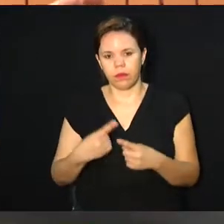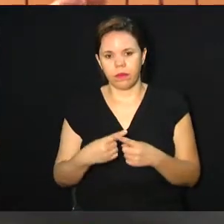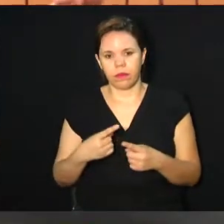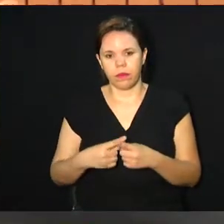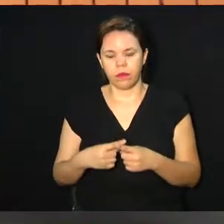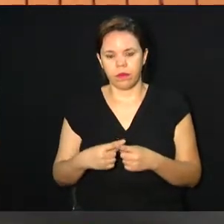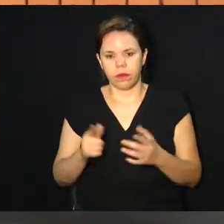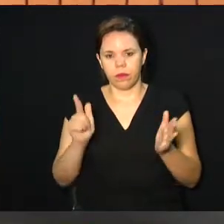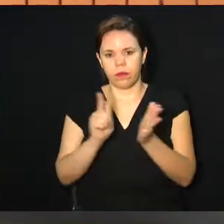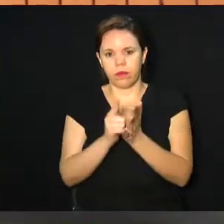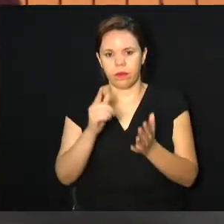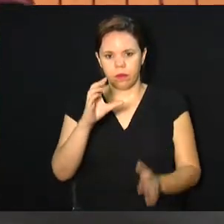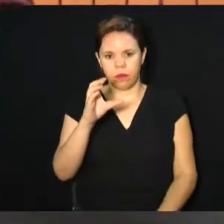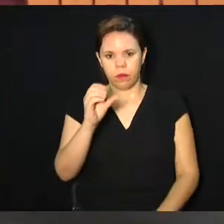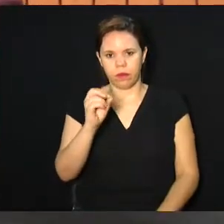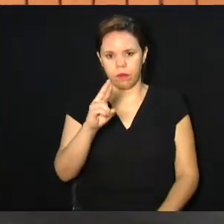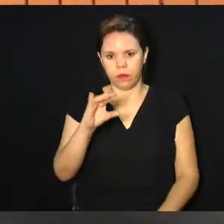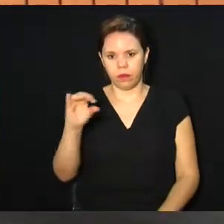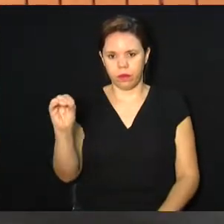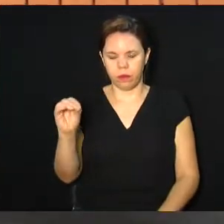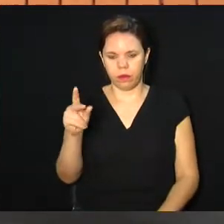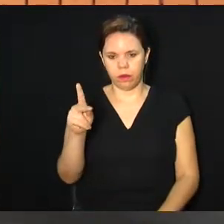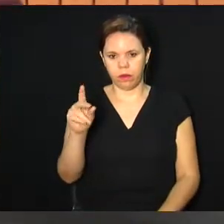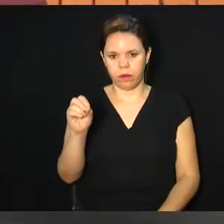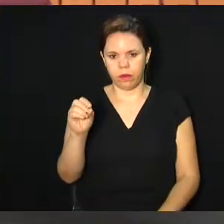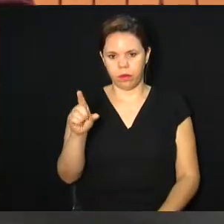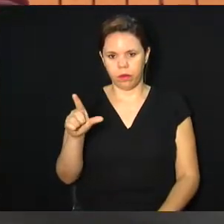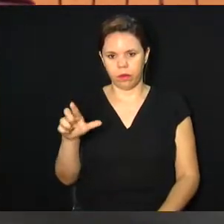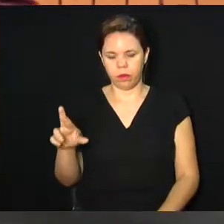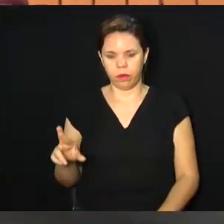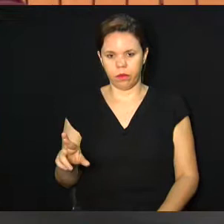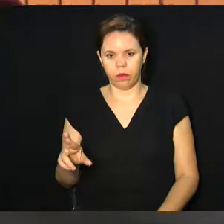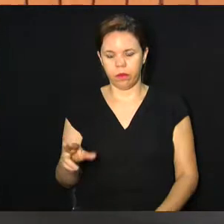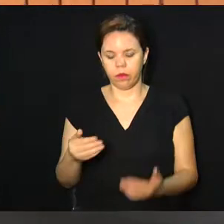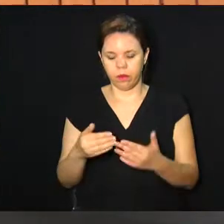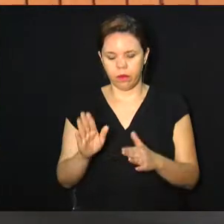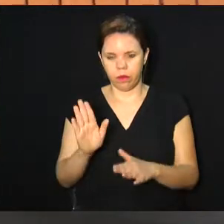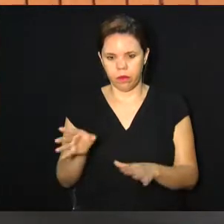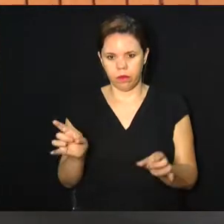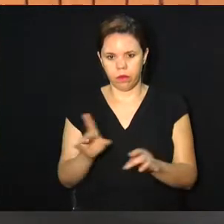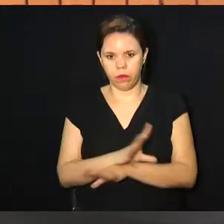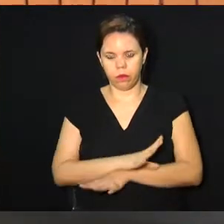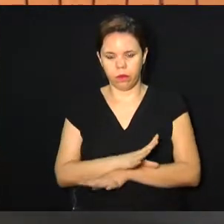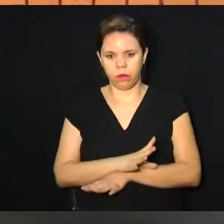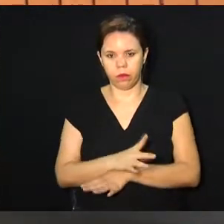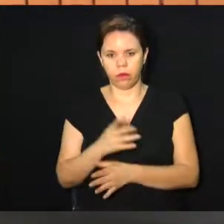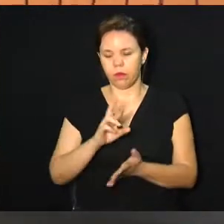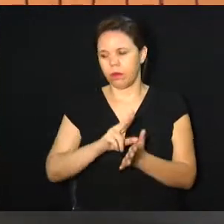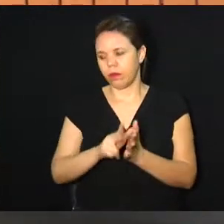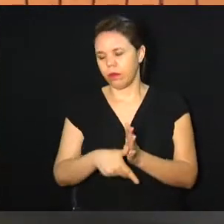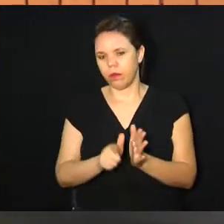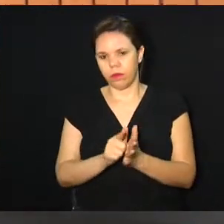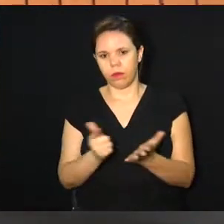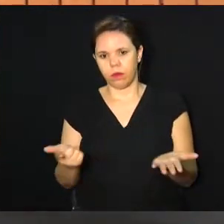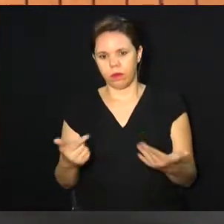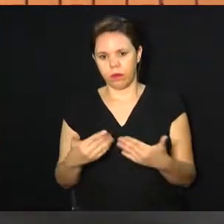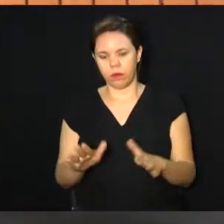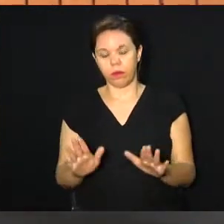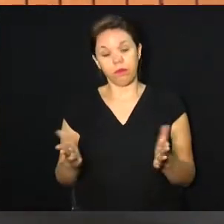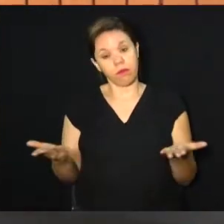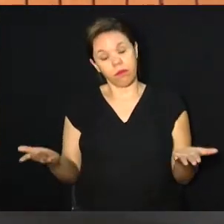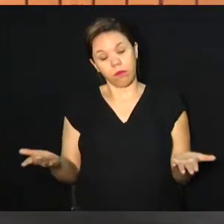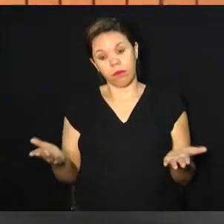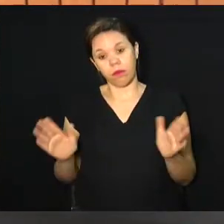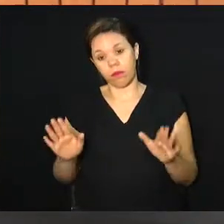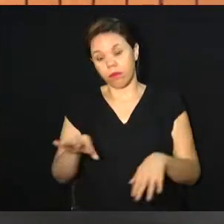Popular deixou o link na mão ali, porque a Cidade On deixou na mão ali, porque os jornais deixaram, mas